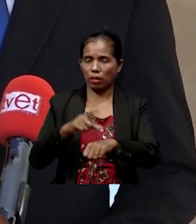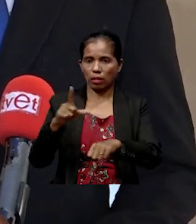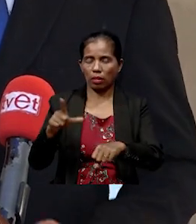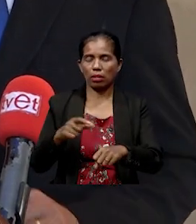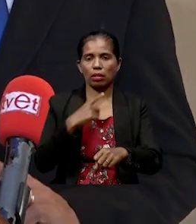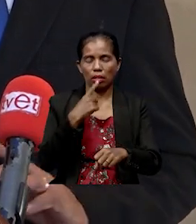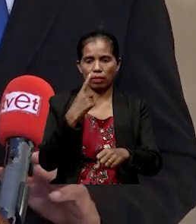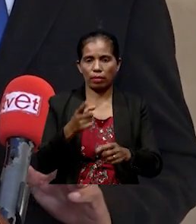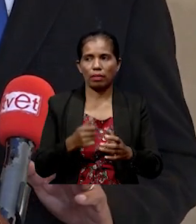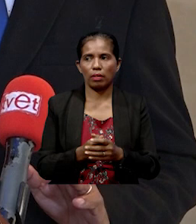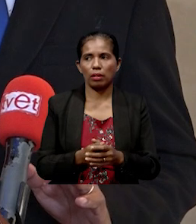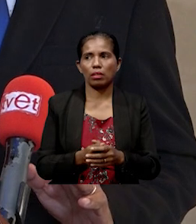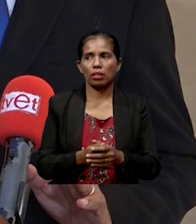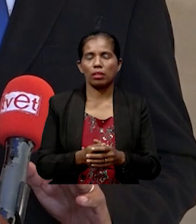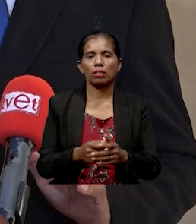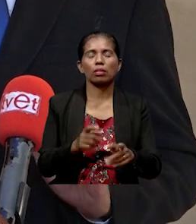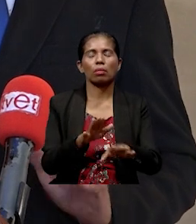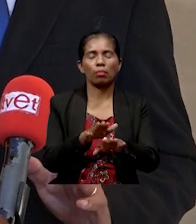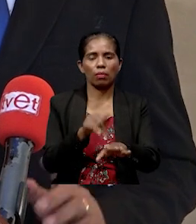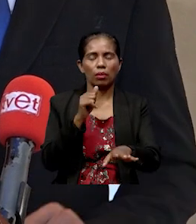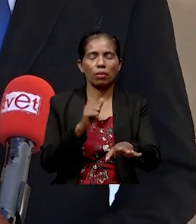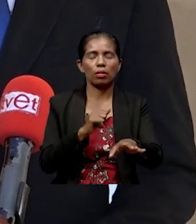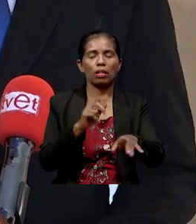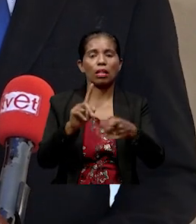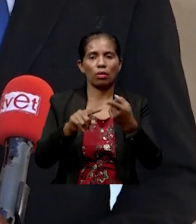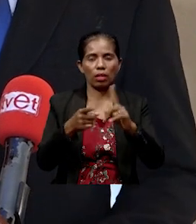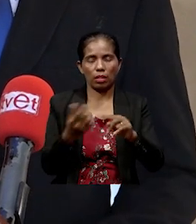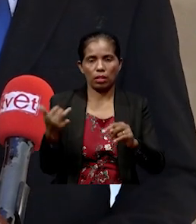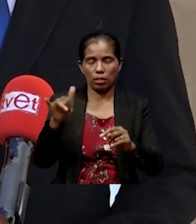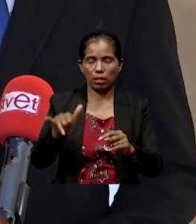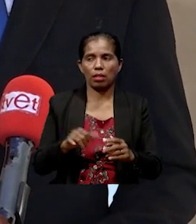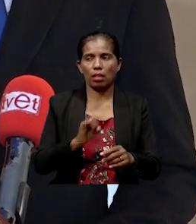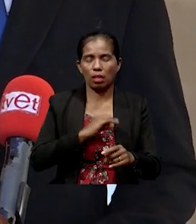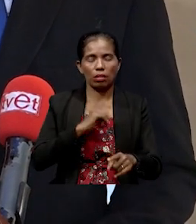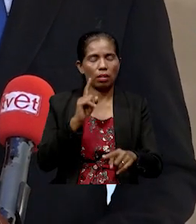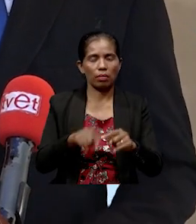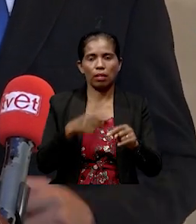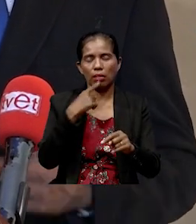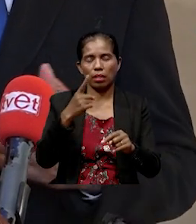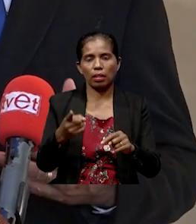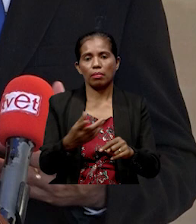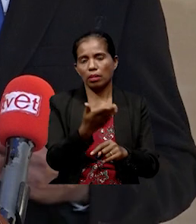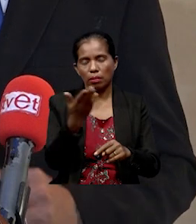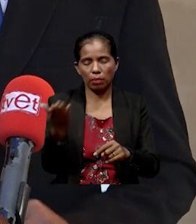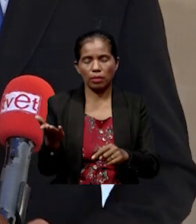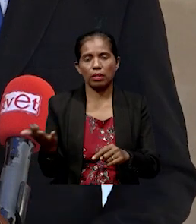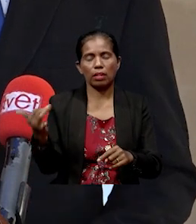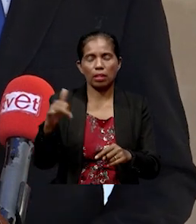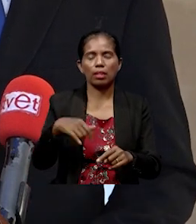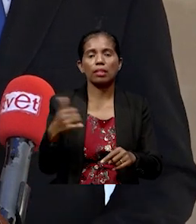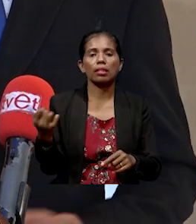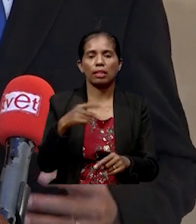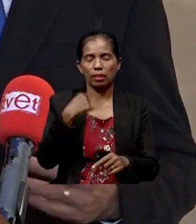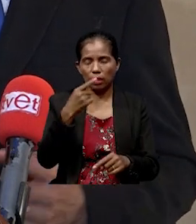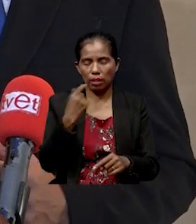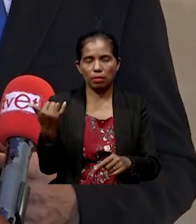nosso se convida em homólogo. Agora, o Label Hatete vai ter que ser cedo, mas se convida, porque